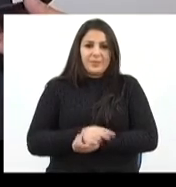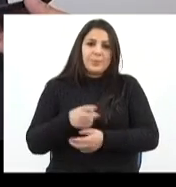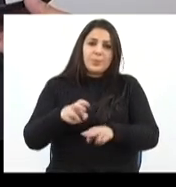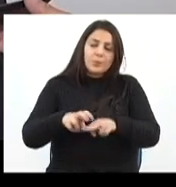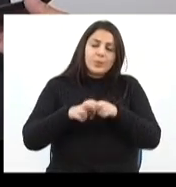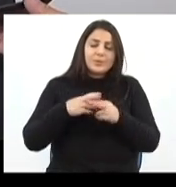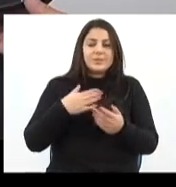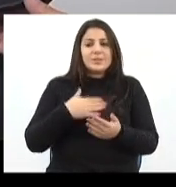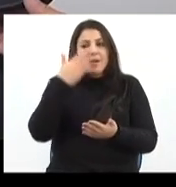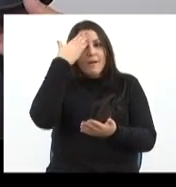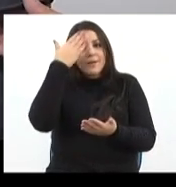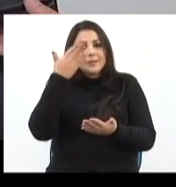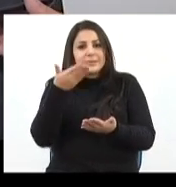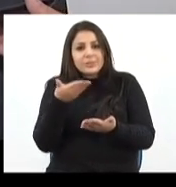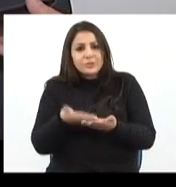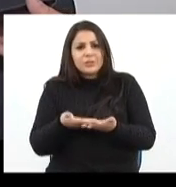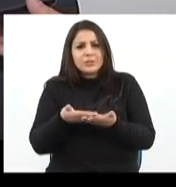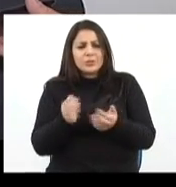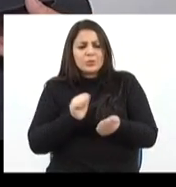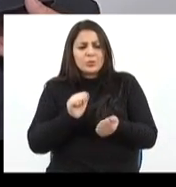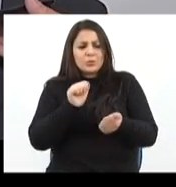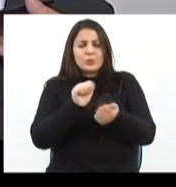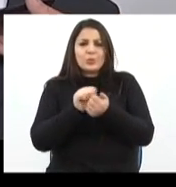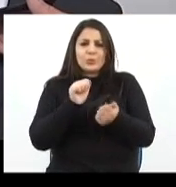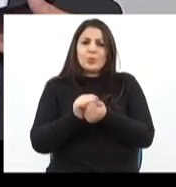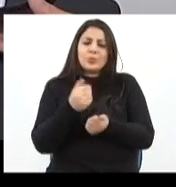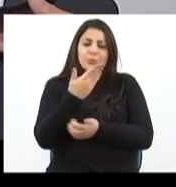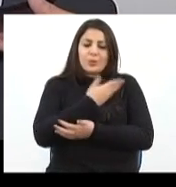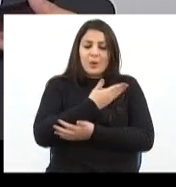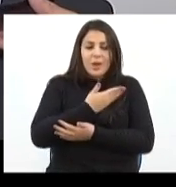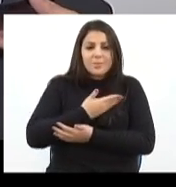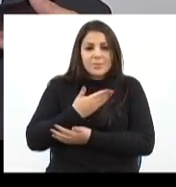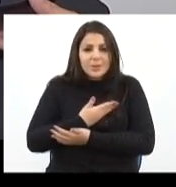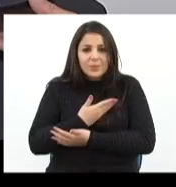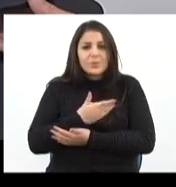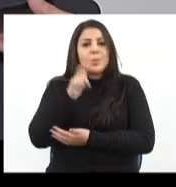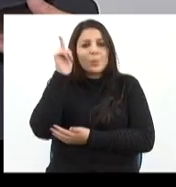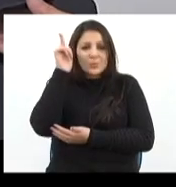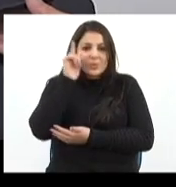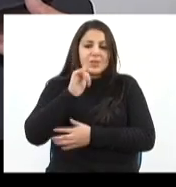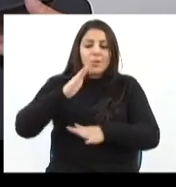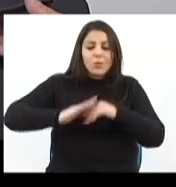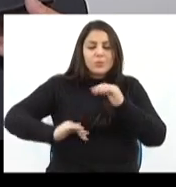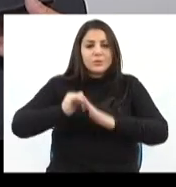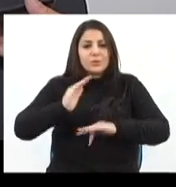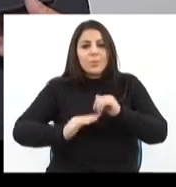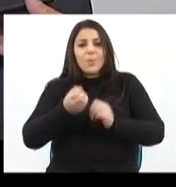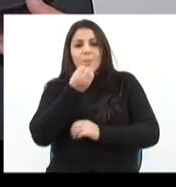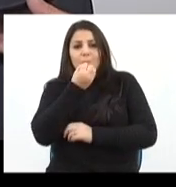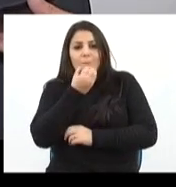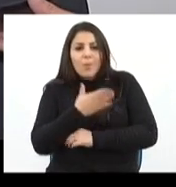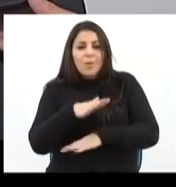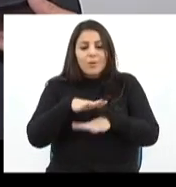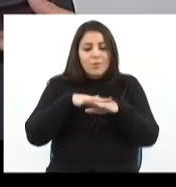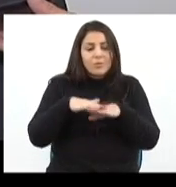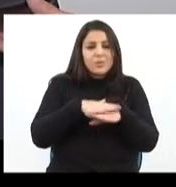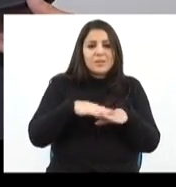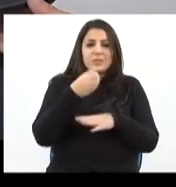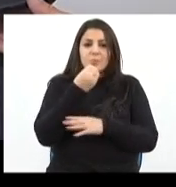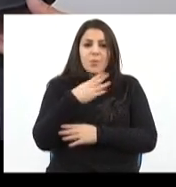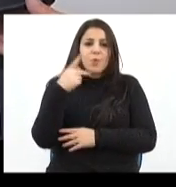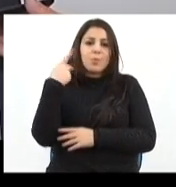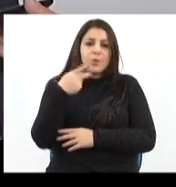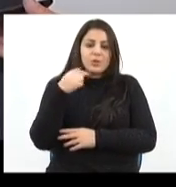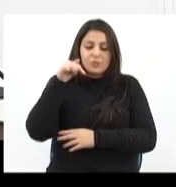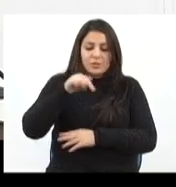quer acreditar que, intermédio da amizade, a gente vai construir um bom diálogo e uma boa política para Passo Fundo